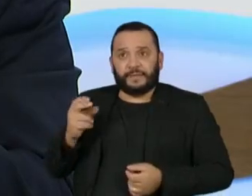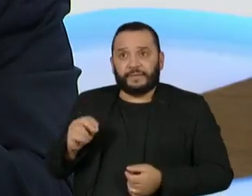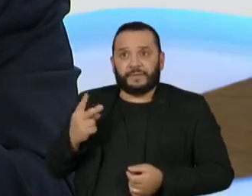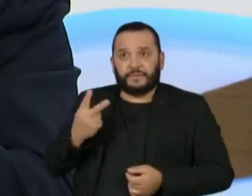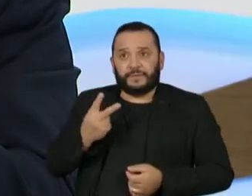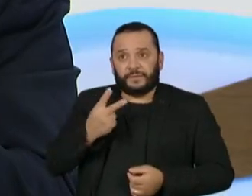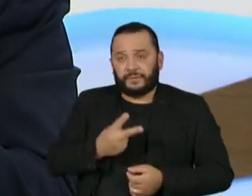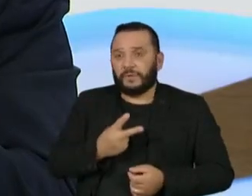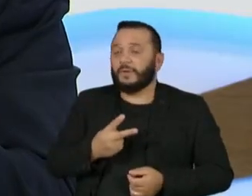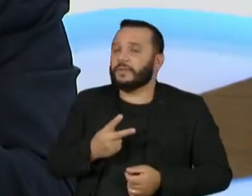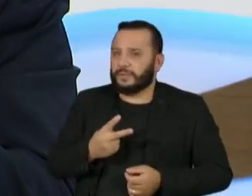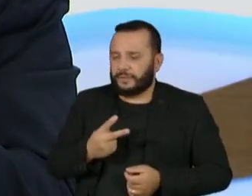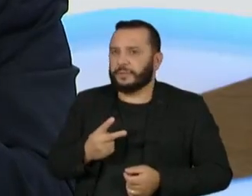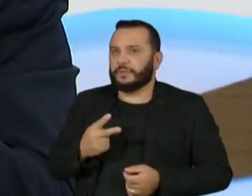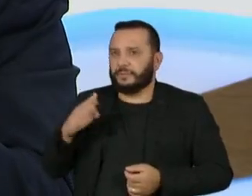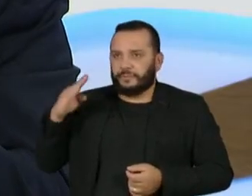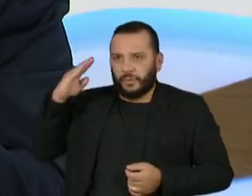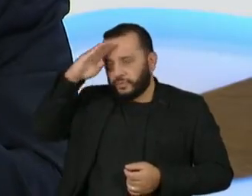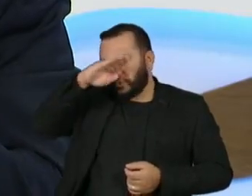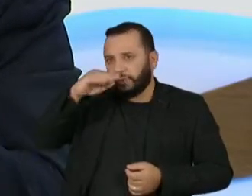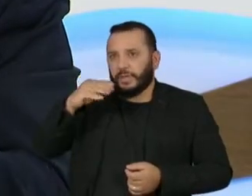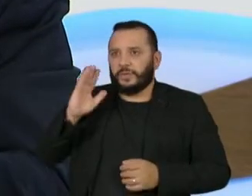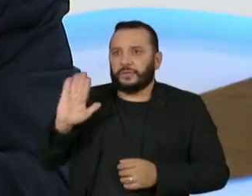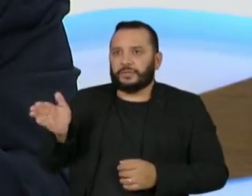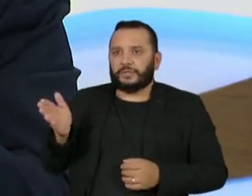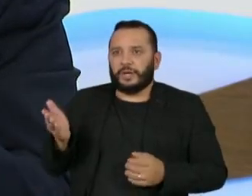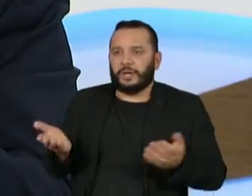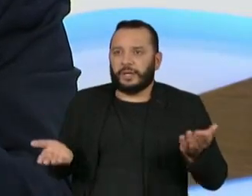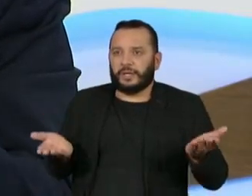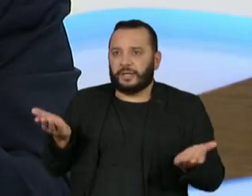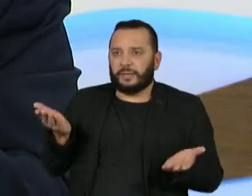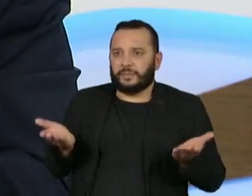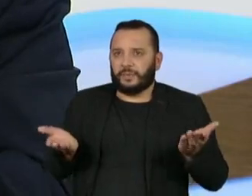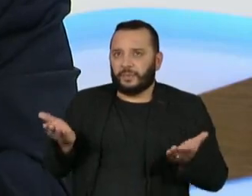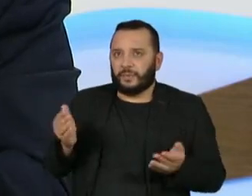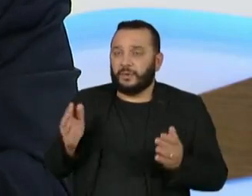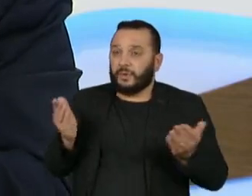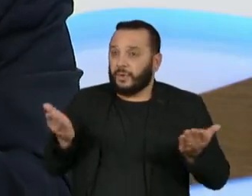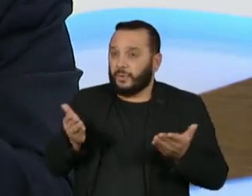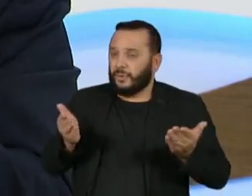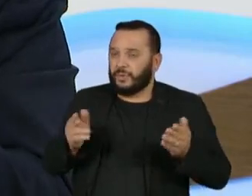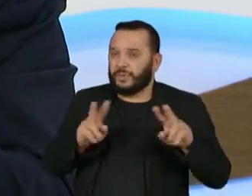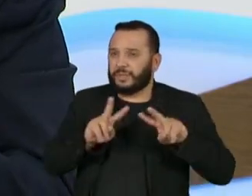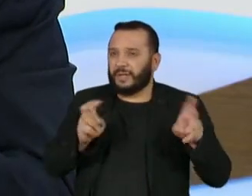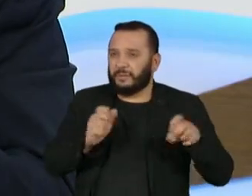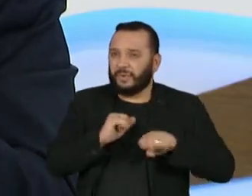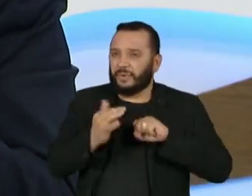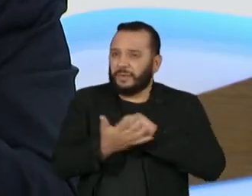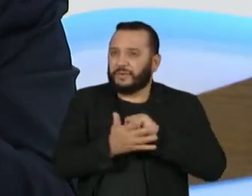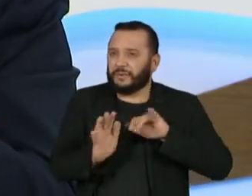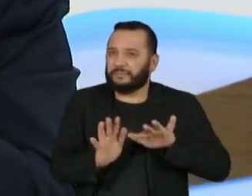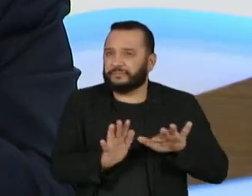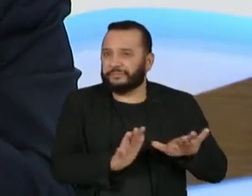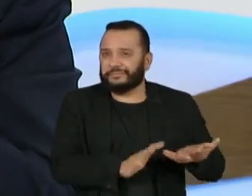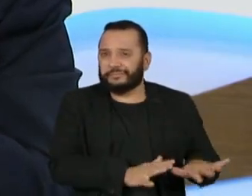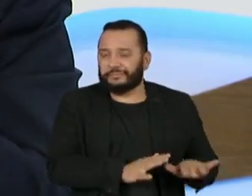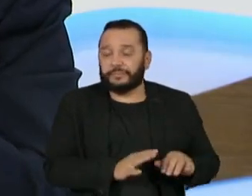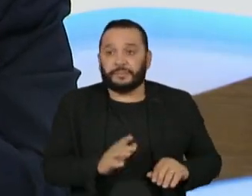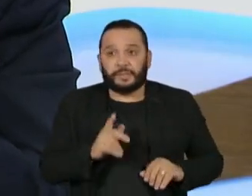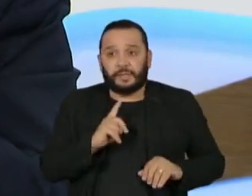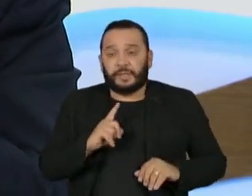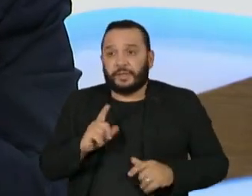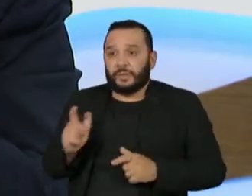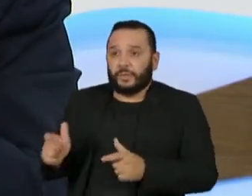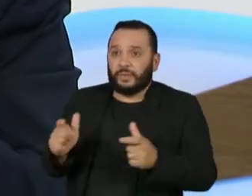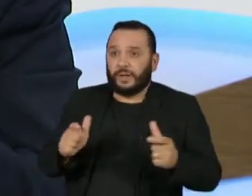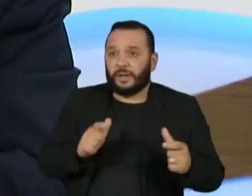2022 o Bolsonaro reequilibrou a popularidade e hoje a pandemia deixou de ser um tema. E foi interessante ver também que locais onde morreu